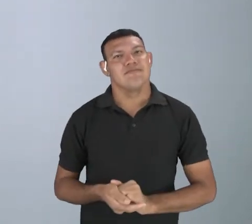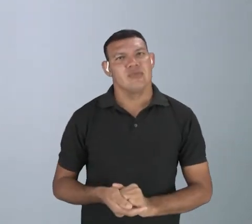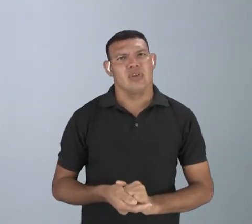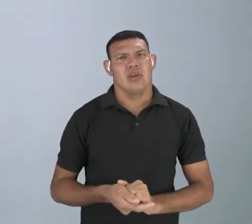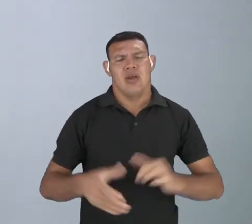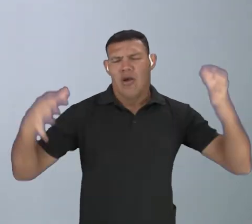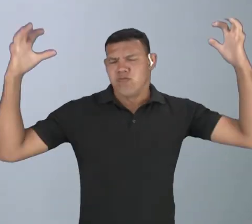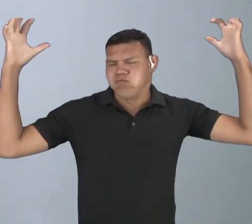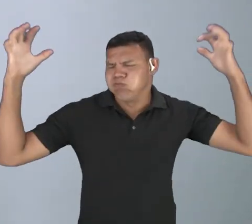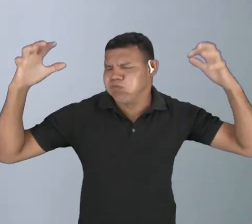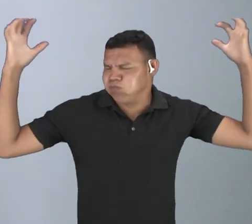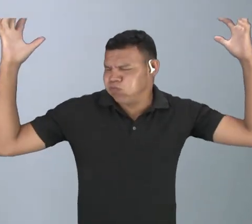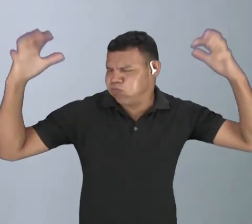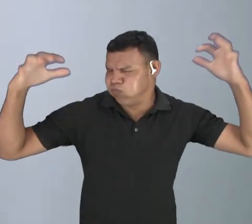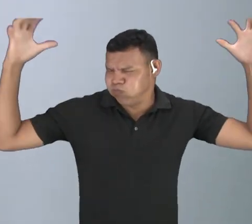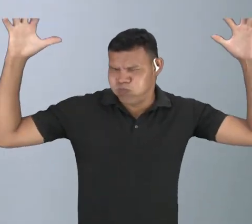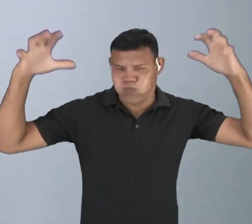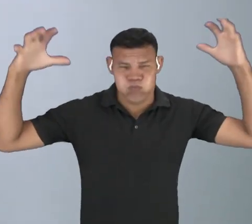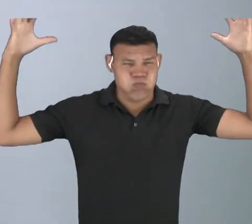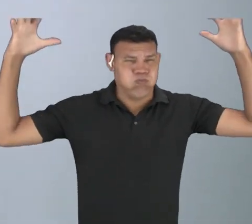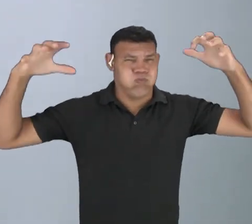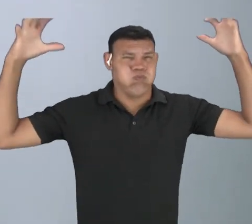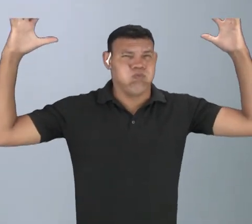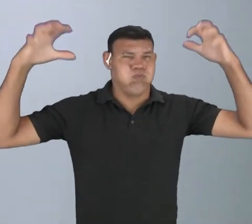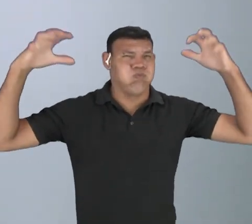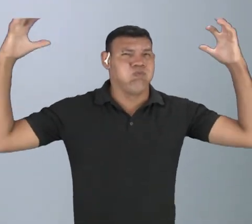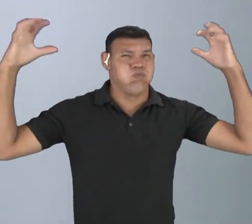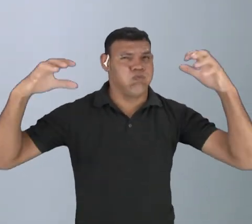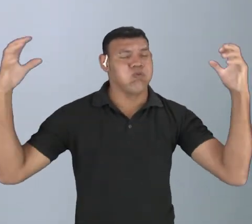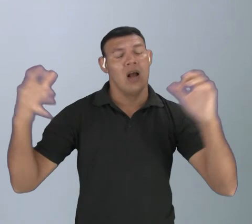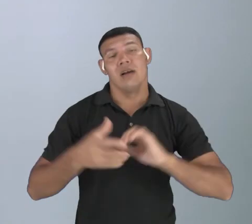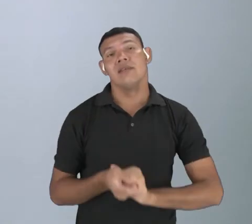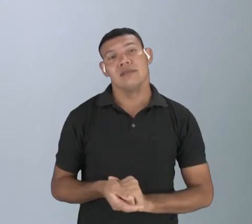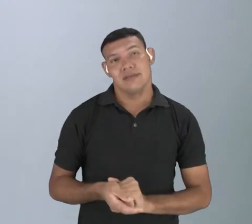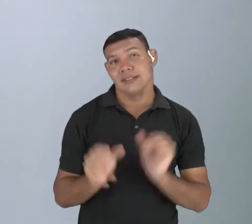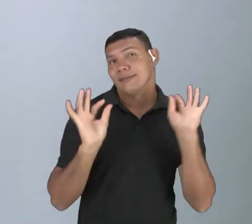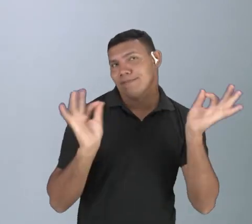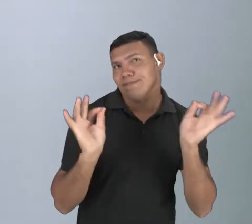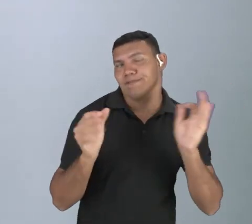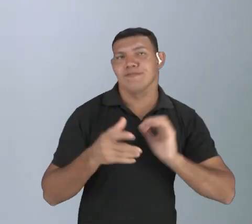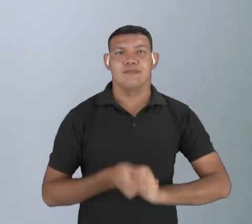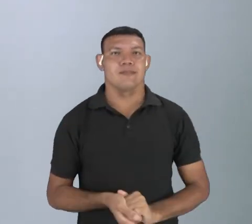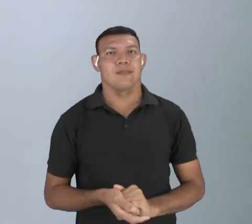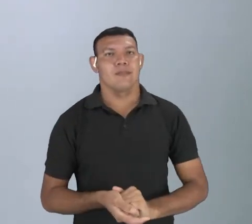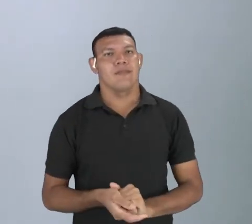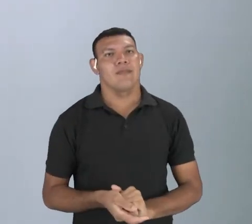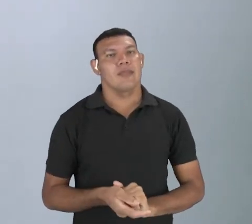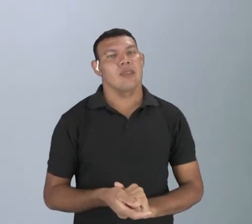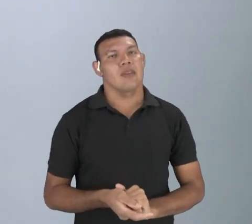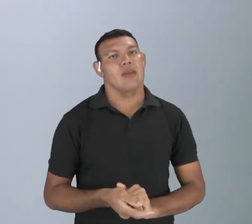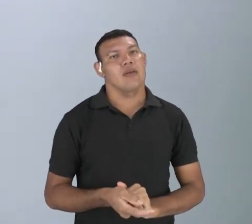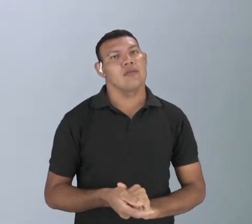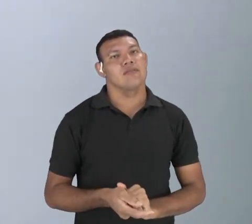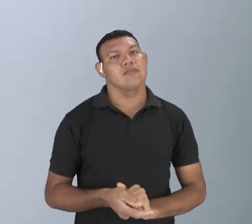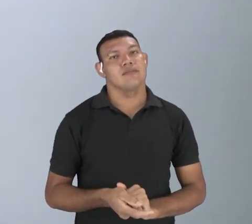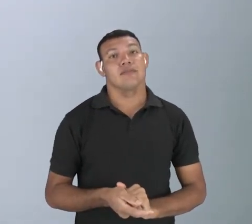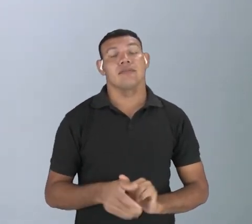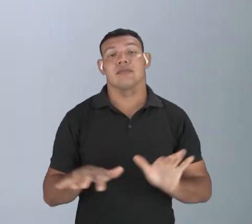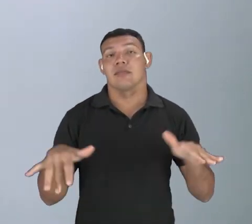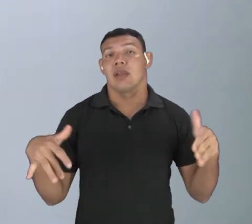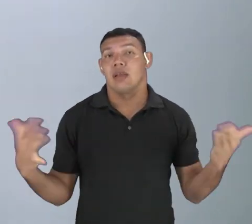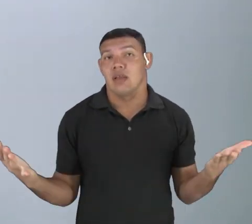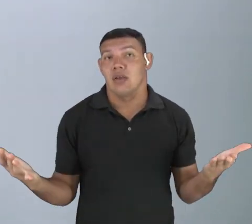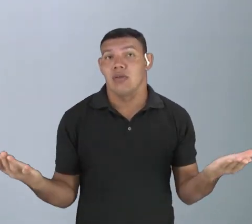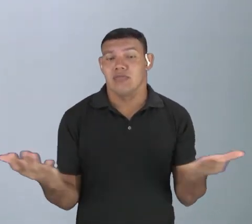está chovendo muito, tá uma chuva muito grossa, tá chovendo bastante. Certinho? Pessoal, é claro que nós aqui vimos não todas